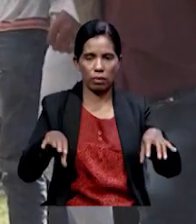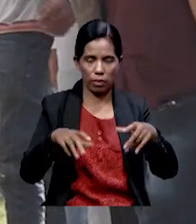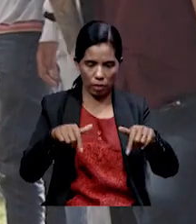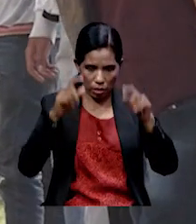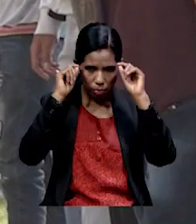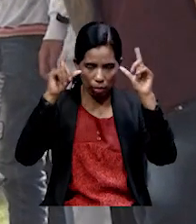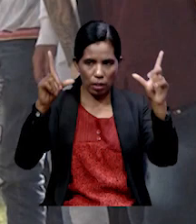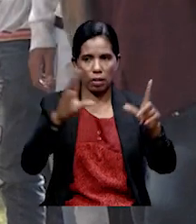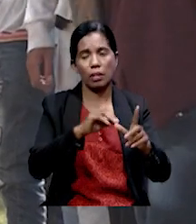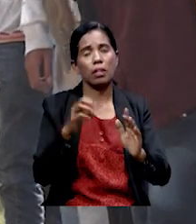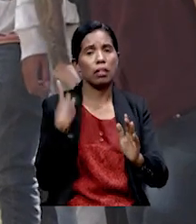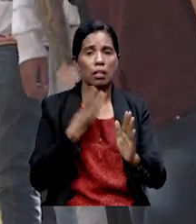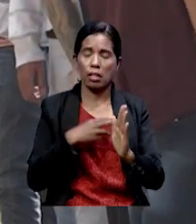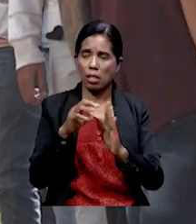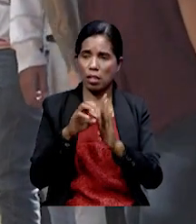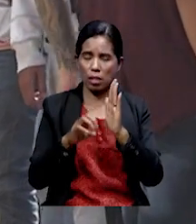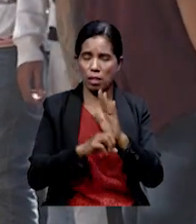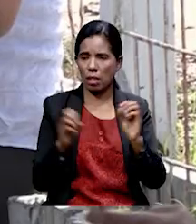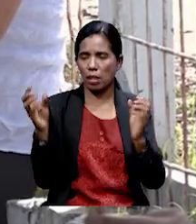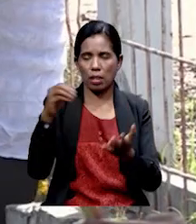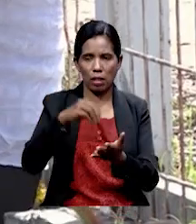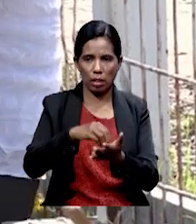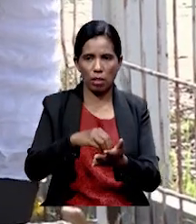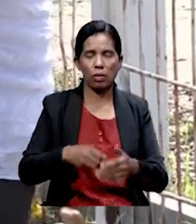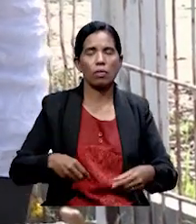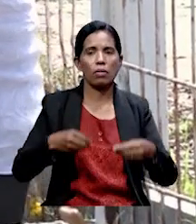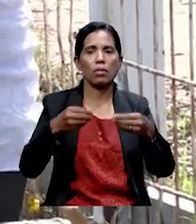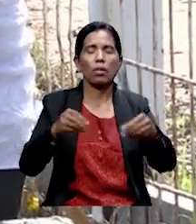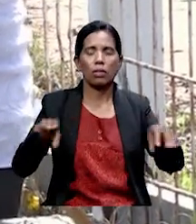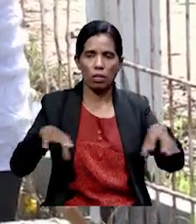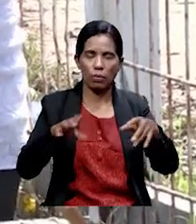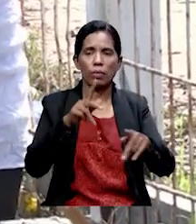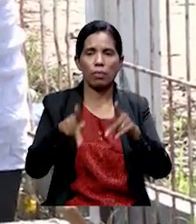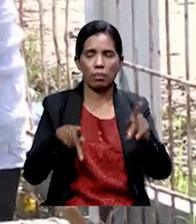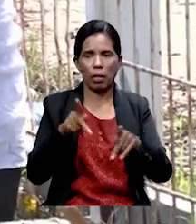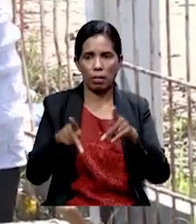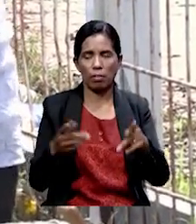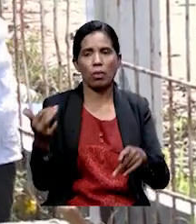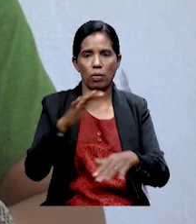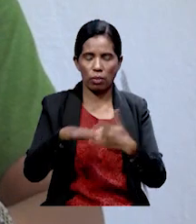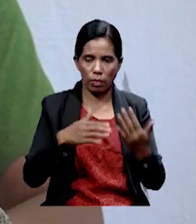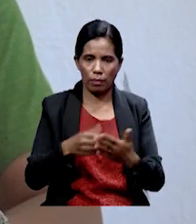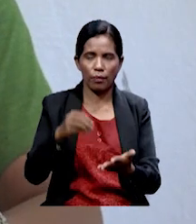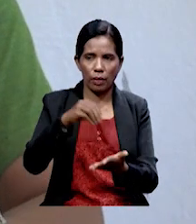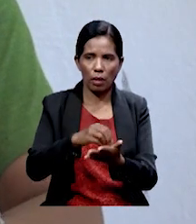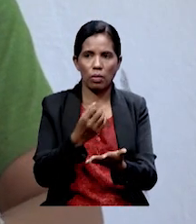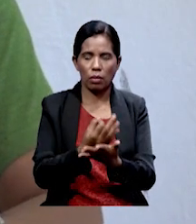Estado, e tem governo, lá investe em setor, ser né, para criar campo de trabalho. Primeiro, por exemplo, a loco orçamento não